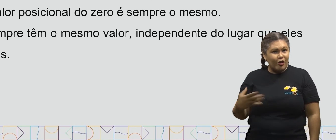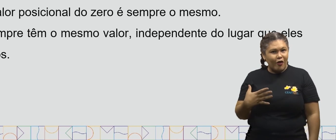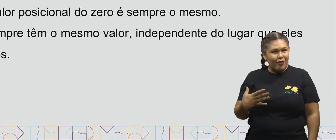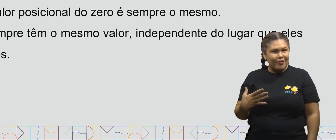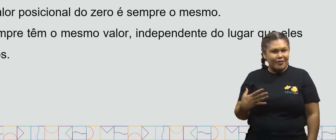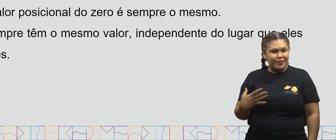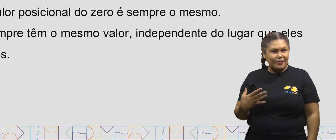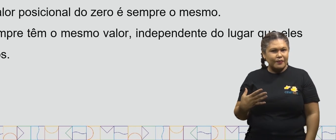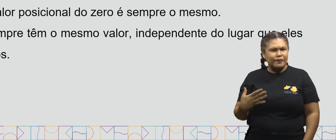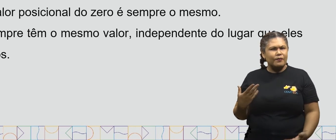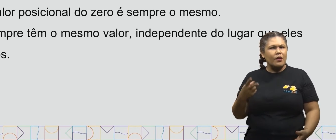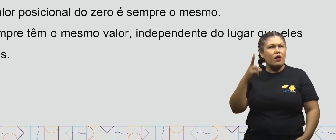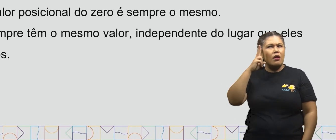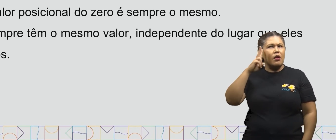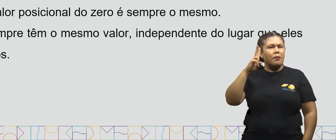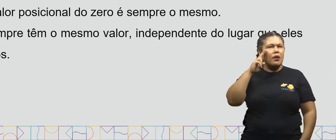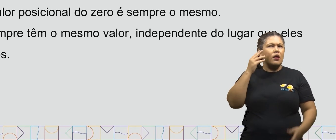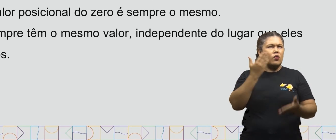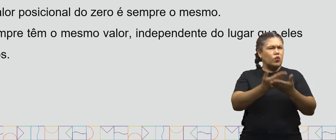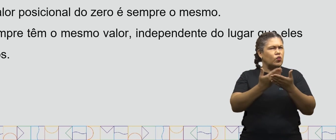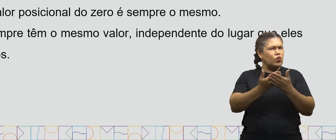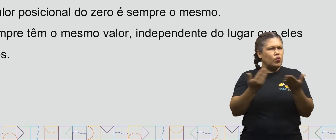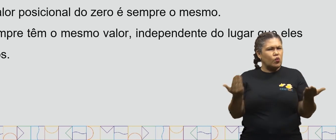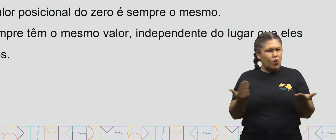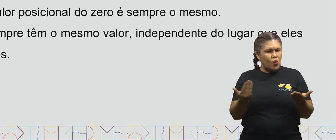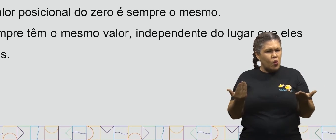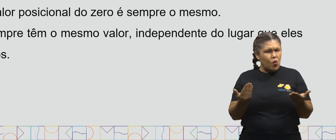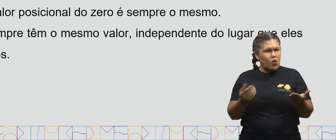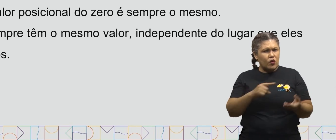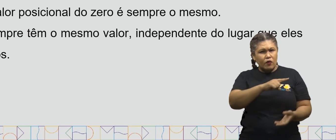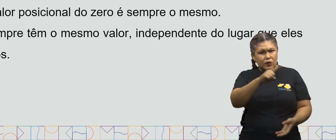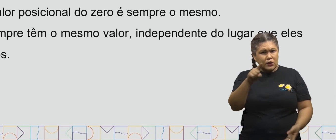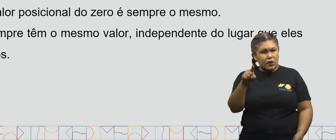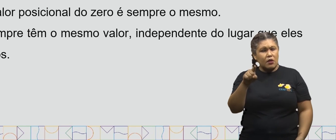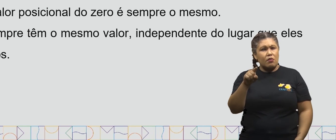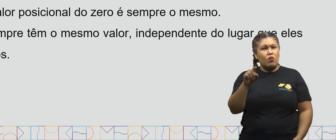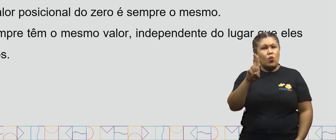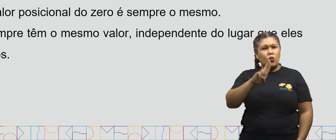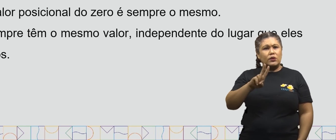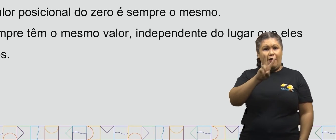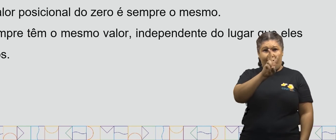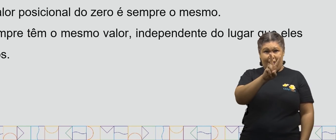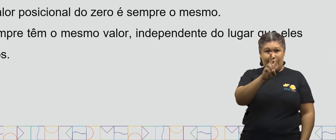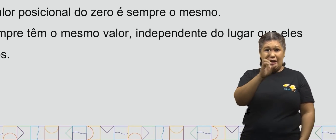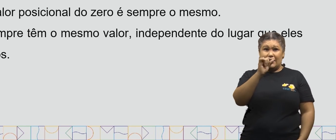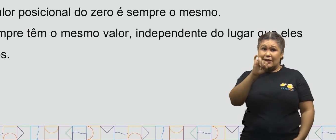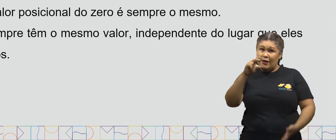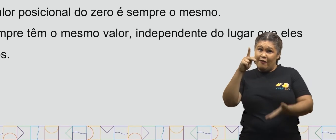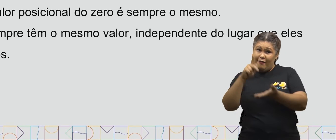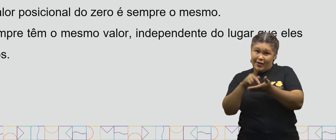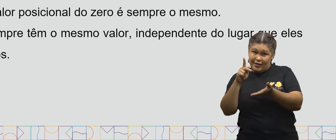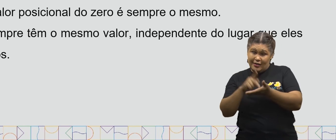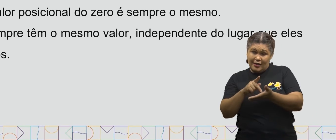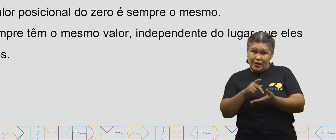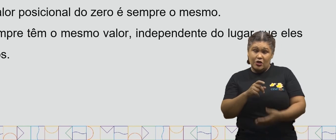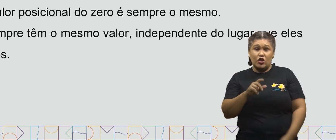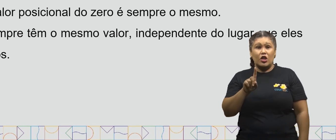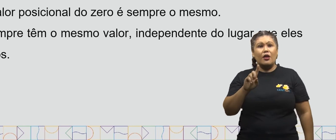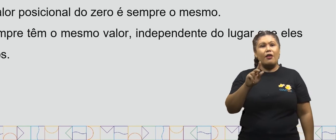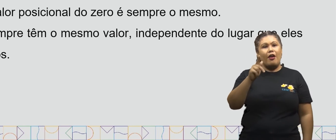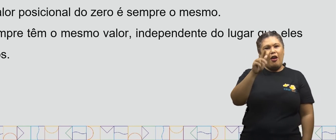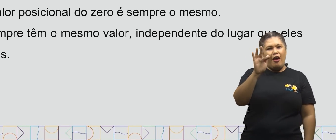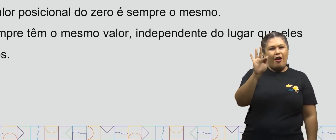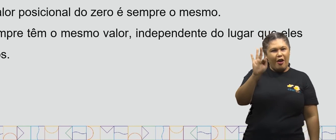novos números. Levando isso em consideração, marque V para verdadeiro e F para